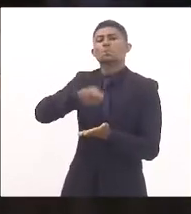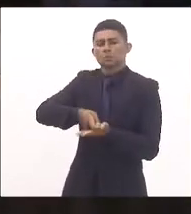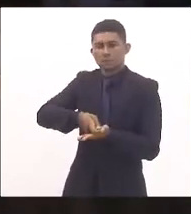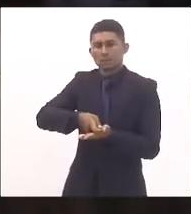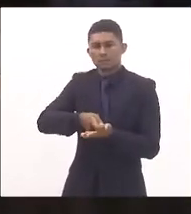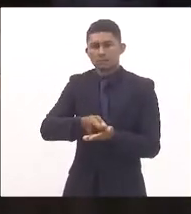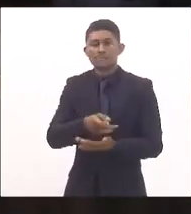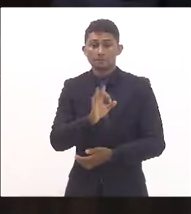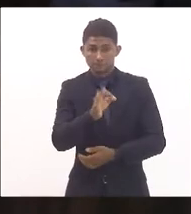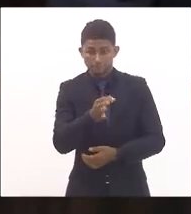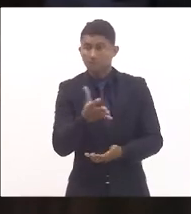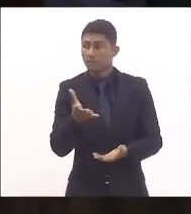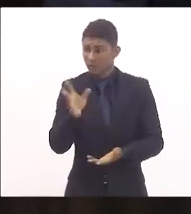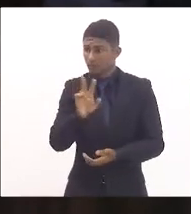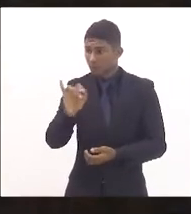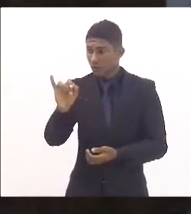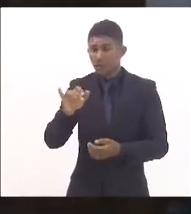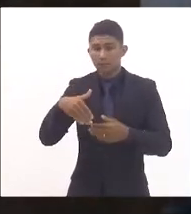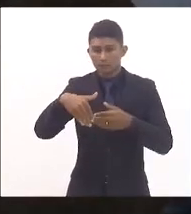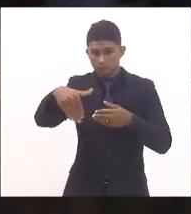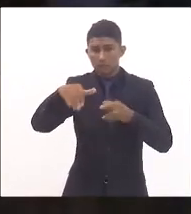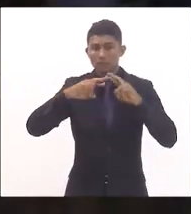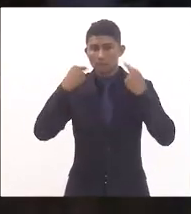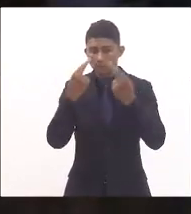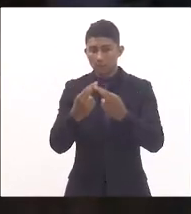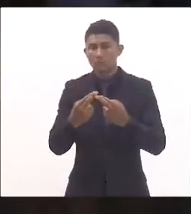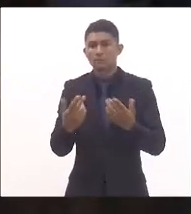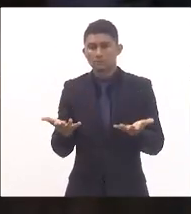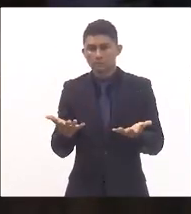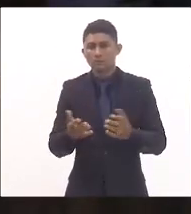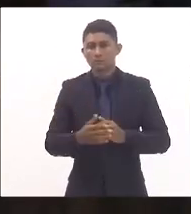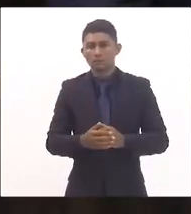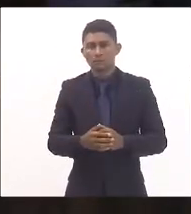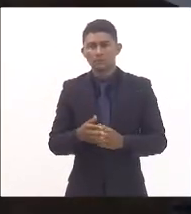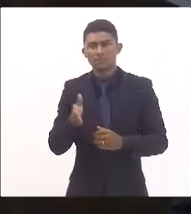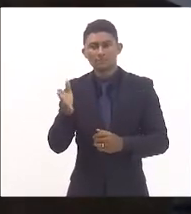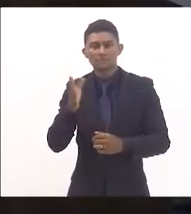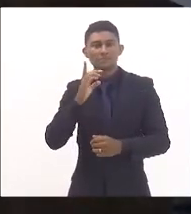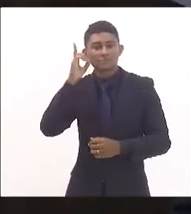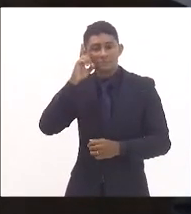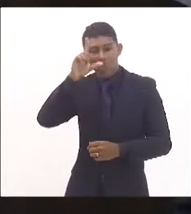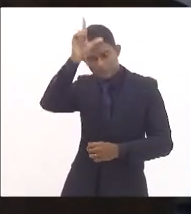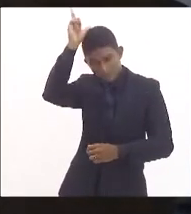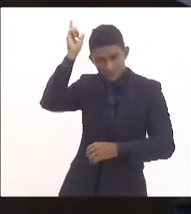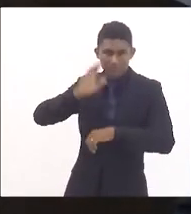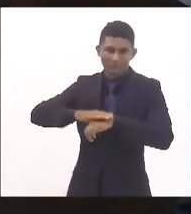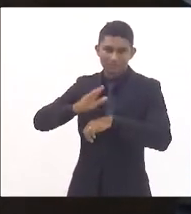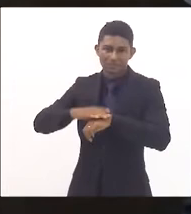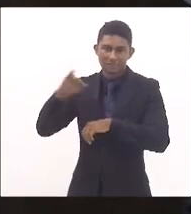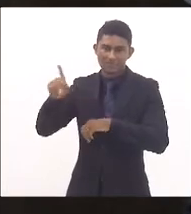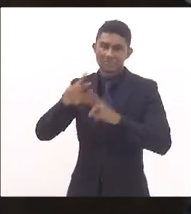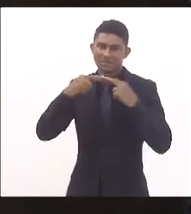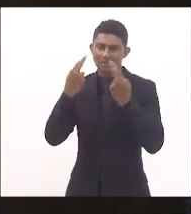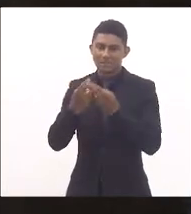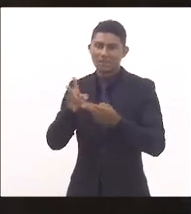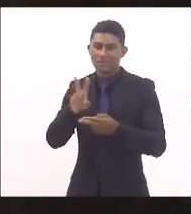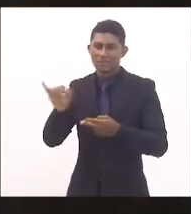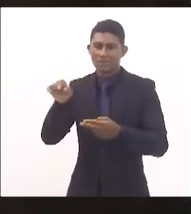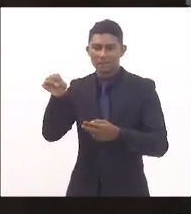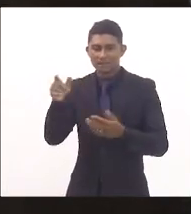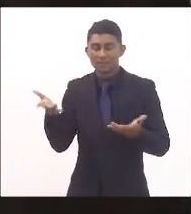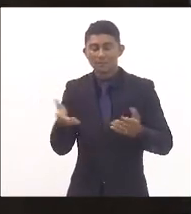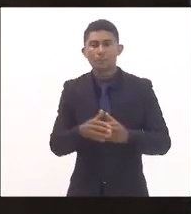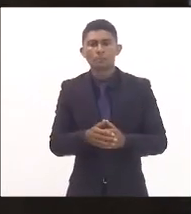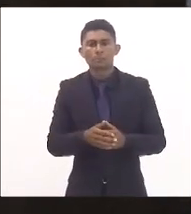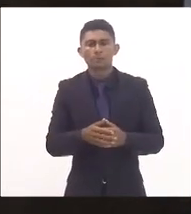algumas audiências. Mas, de qualquer maneira... O rei da audiência pública, deputado Luiz Paulo. Superando todo mundo. Nesses termos e com base nesse